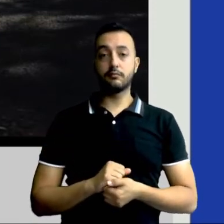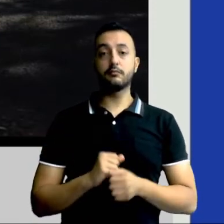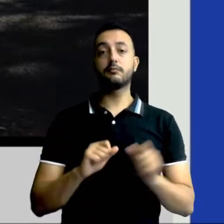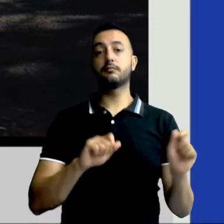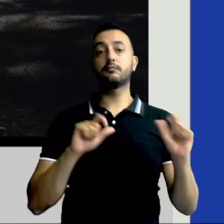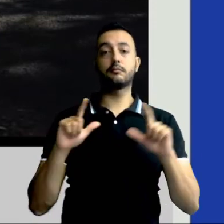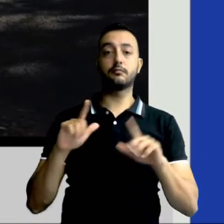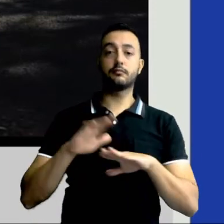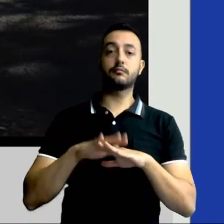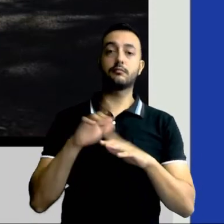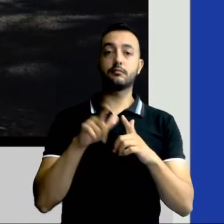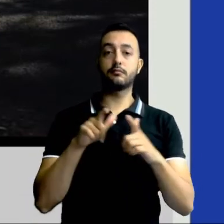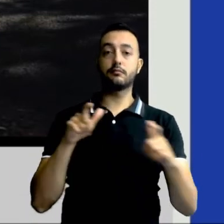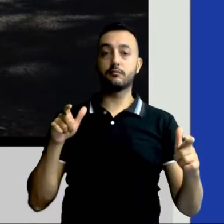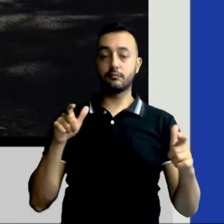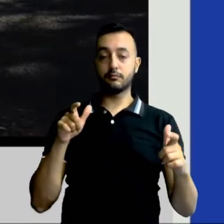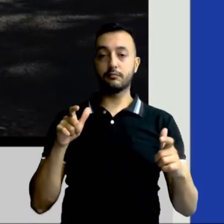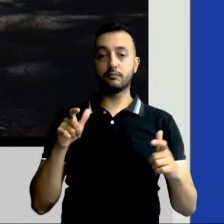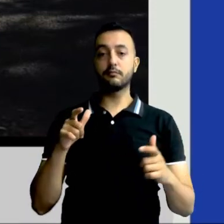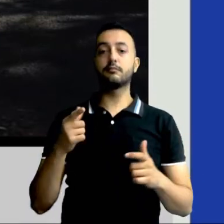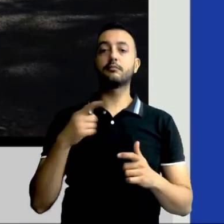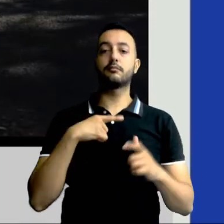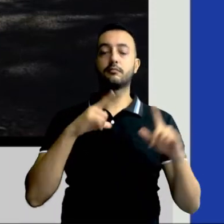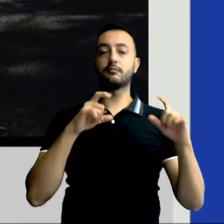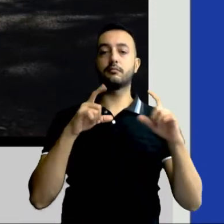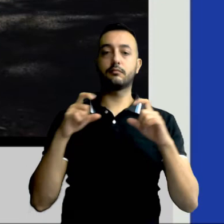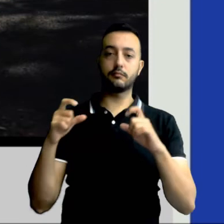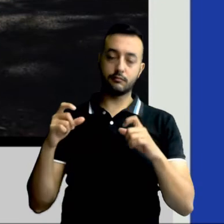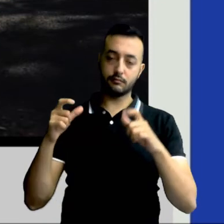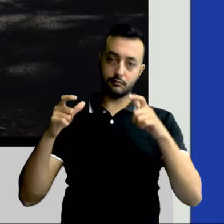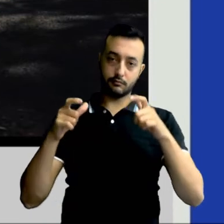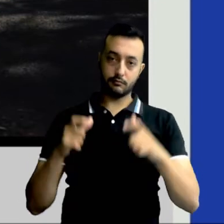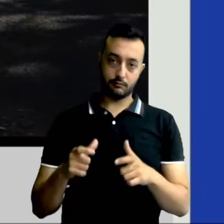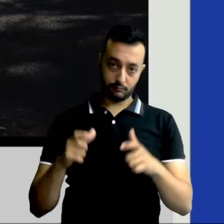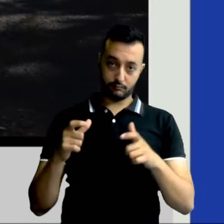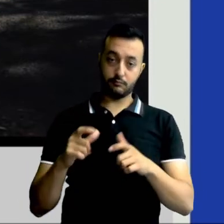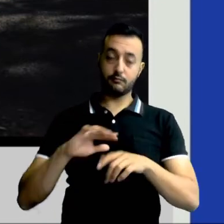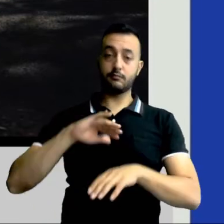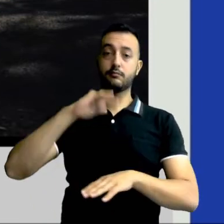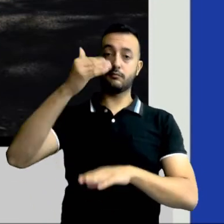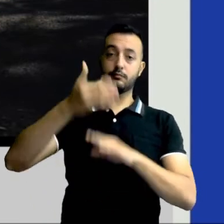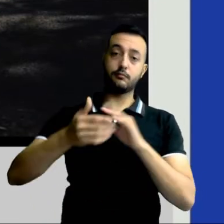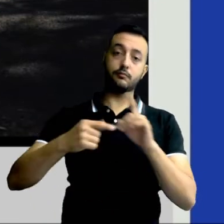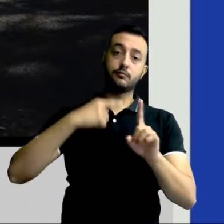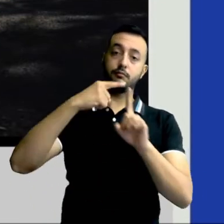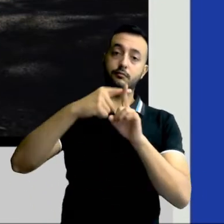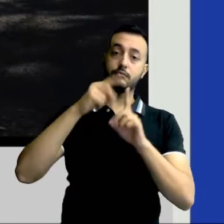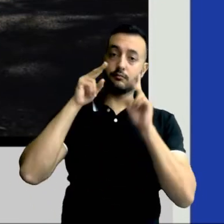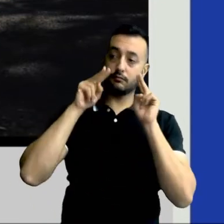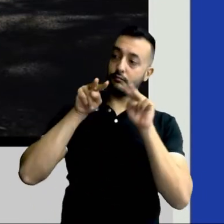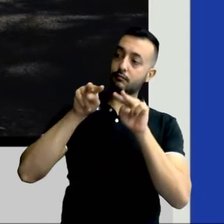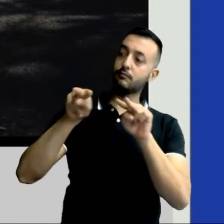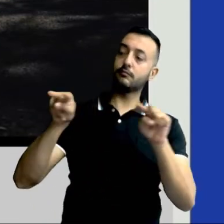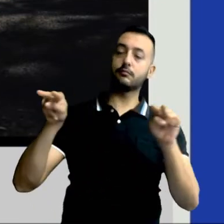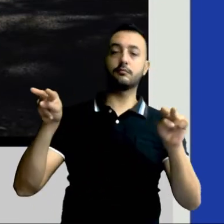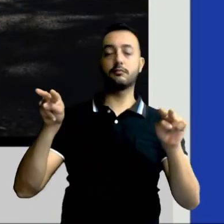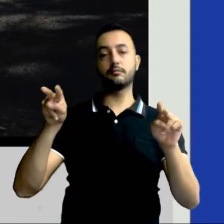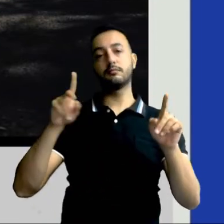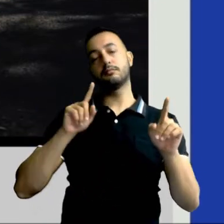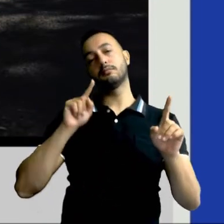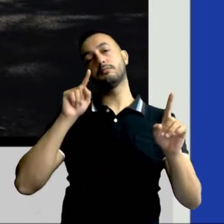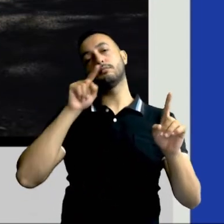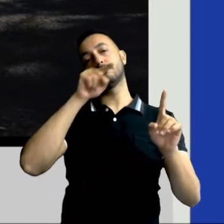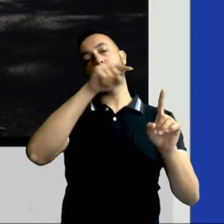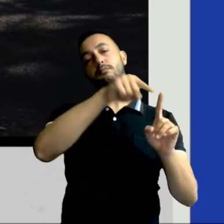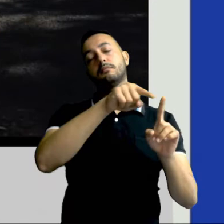imagem maior tá eu fotografei do sítio histórico no Monte das Tabocas a visão que eu consigo ter né no ao